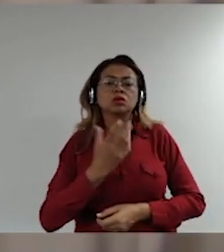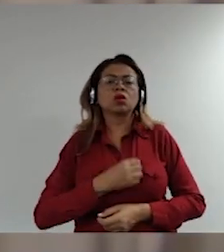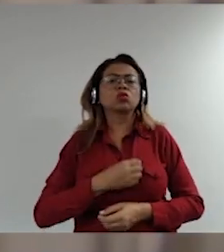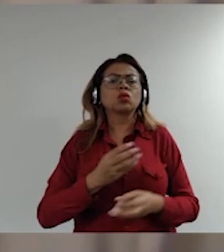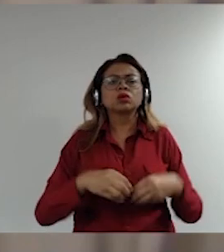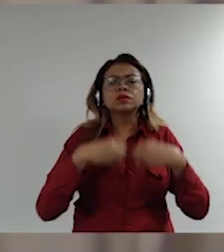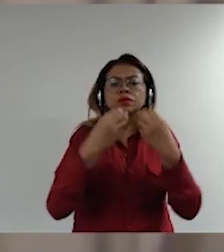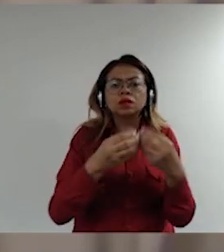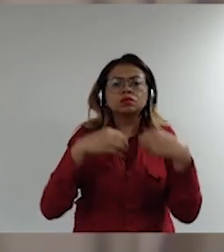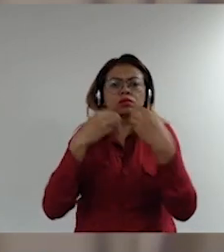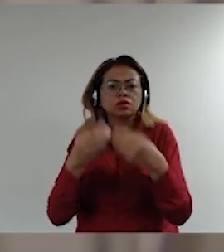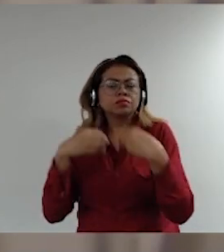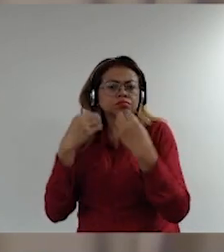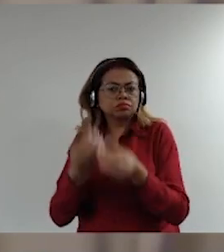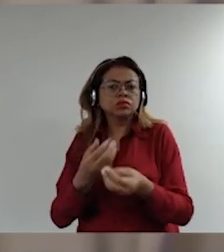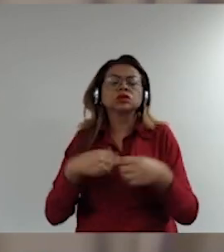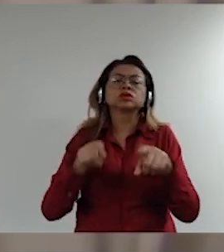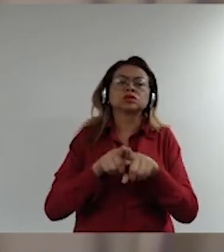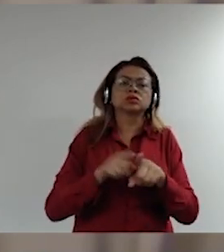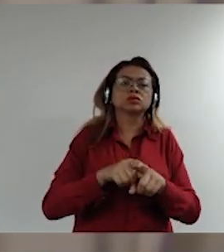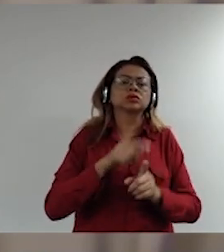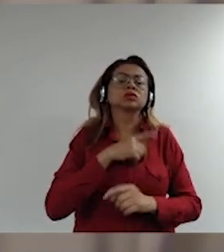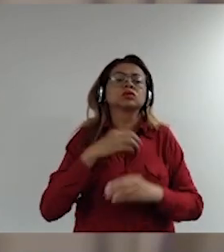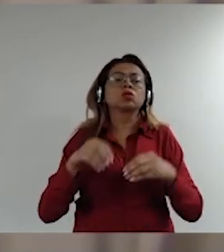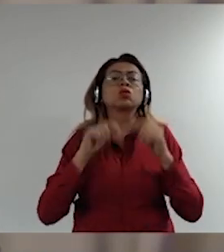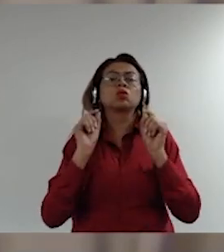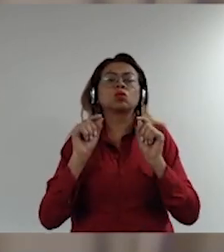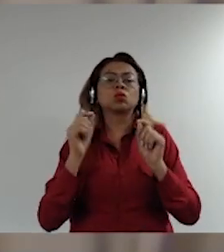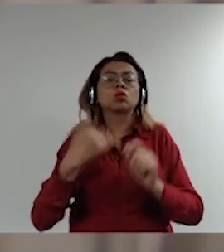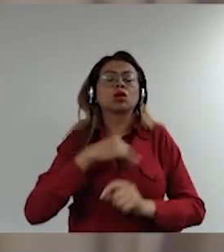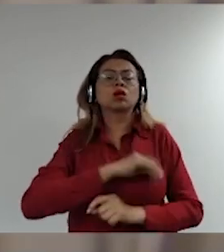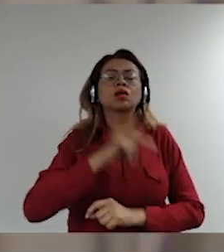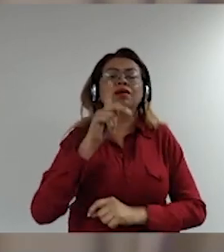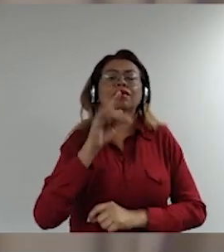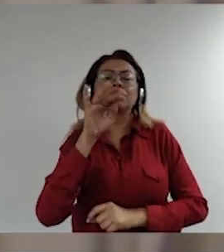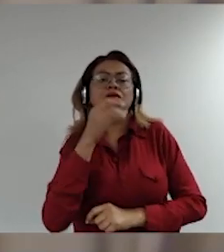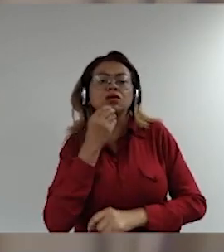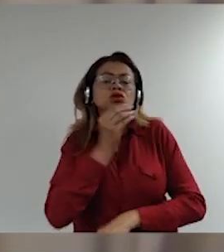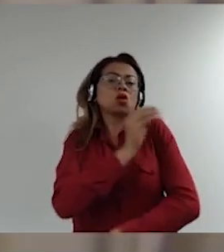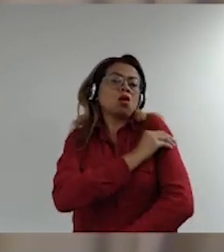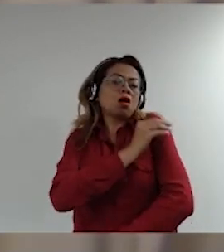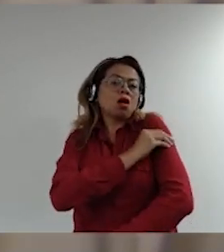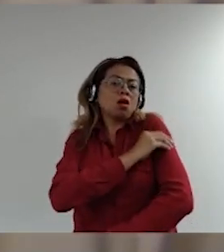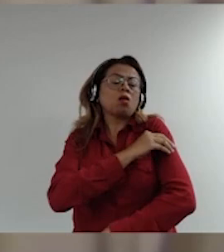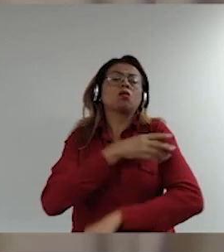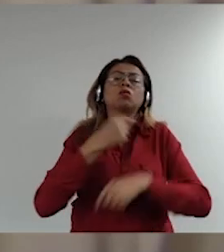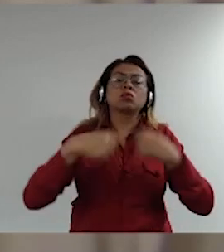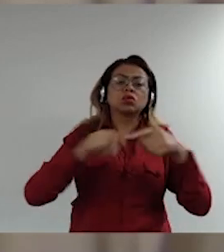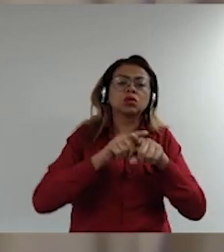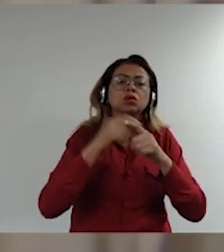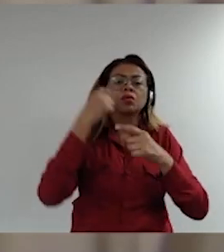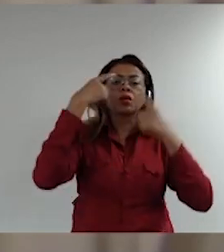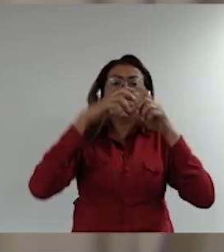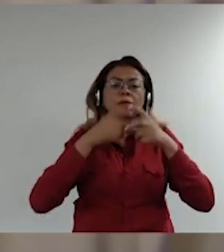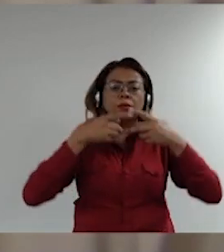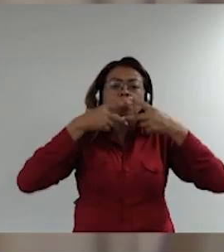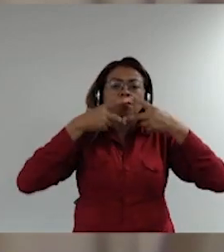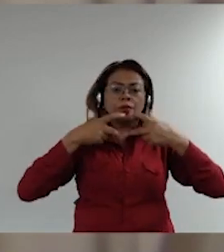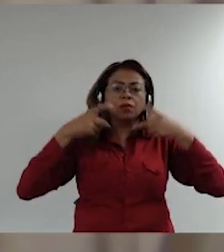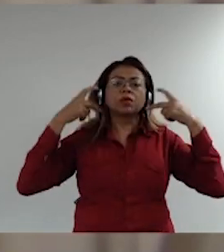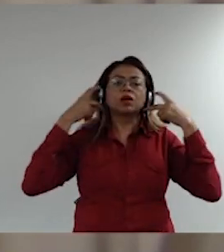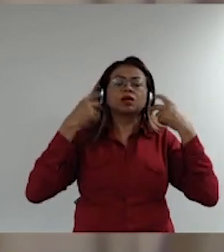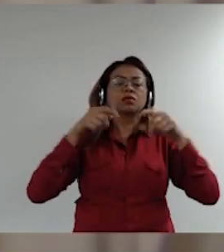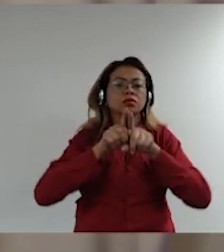entregamos, muitos de nós, presidentes de Caixa, kits de álcool em gel, máscara, totens